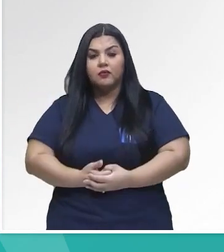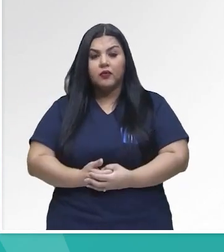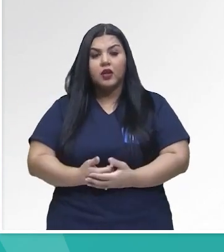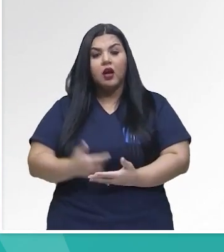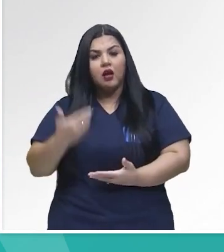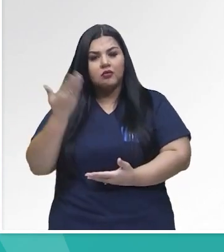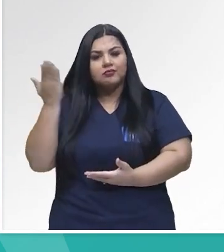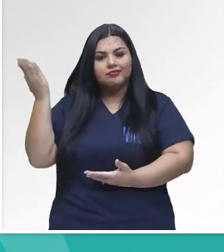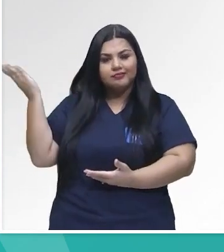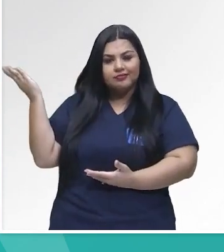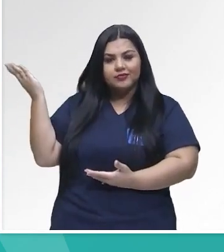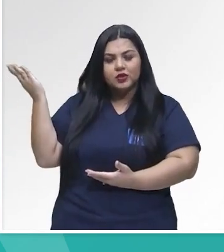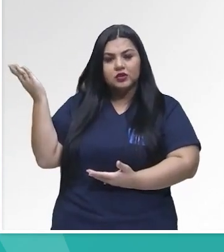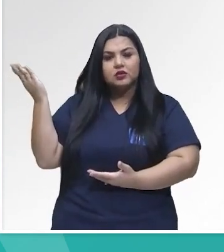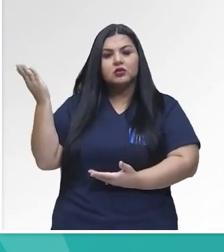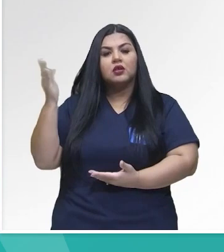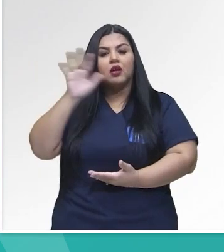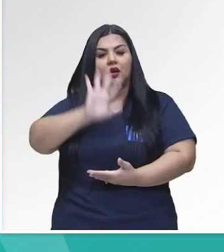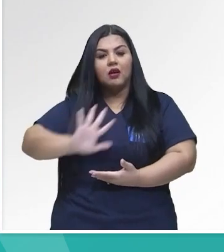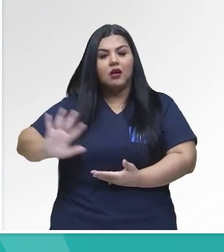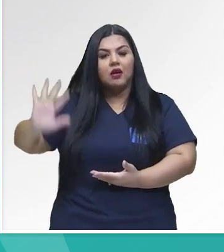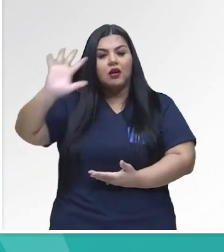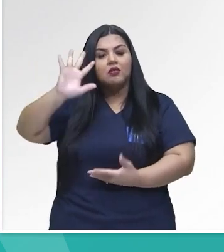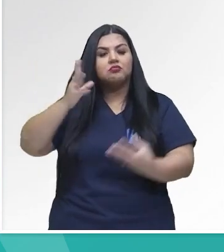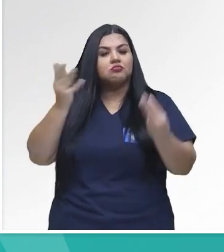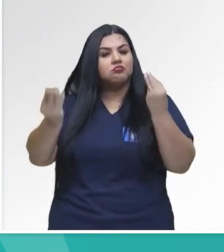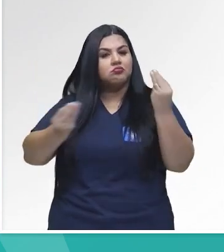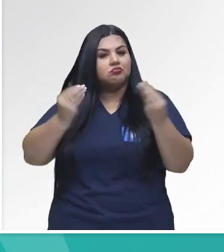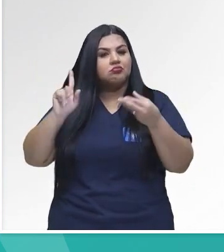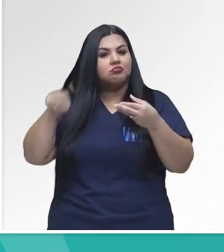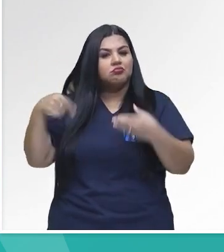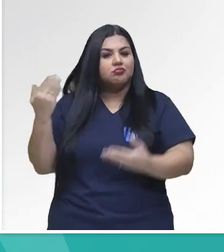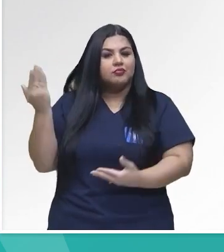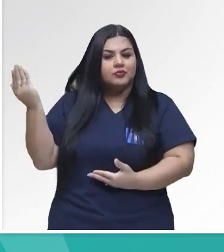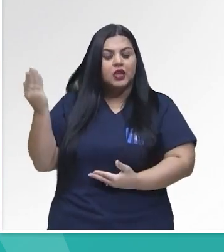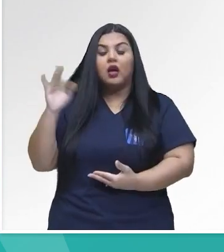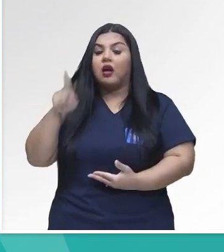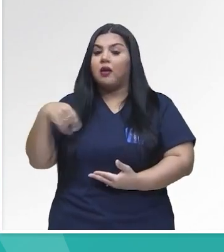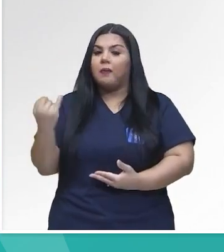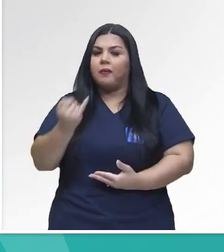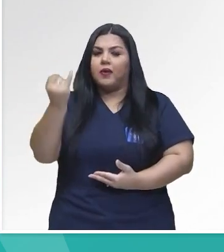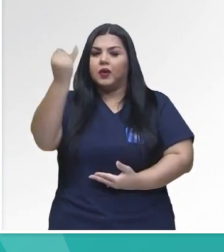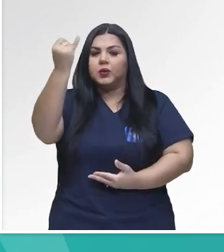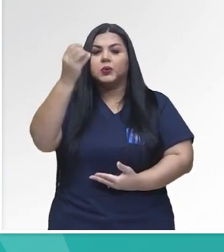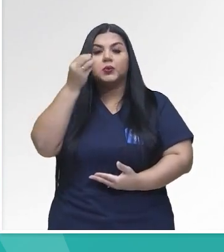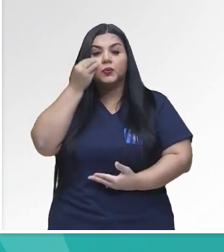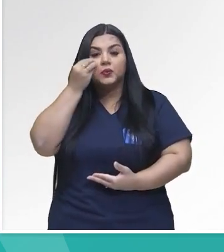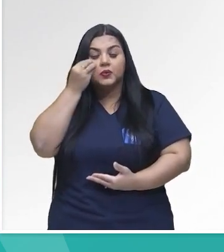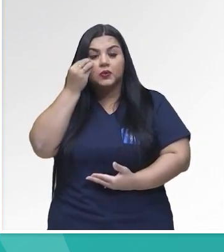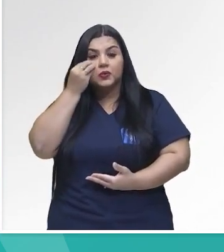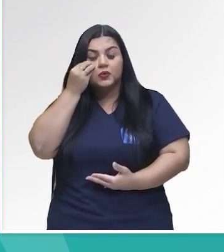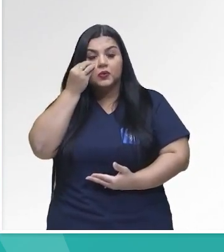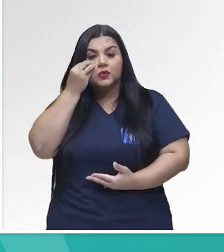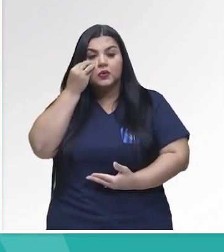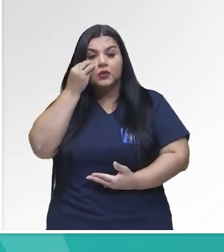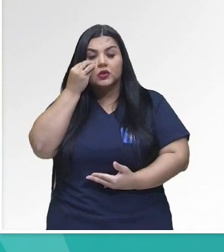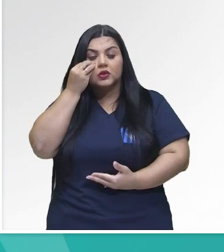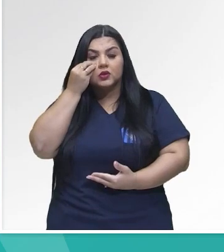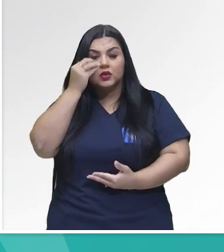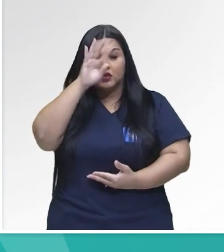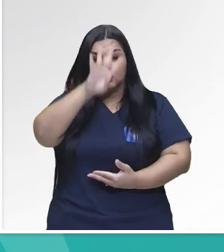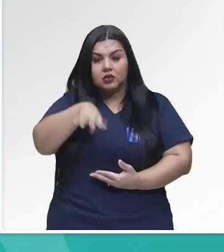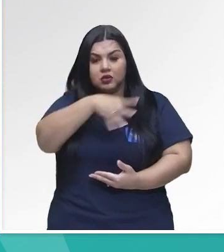essas são as dimensões do tabuleiro. Agora é importante, observe bem esse